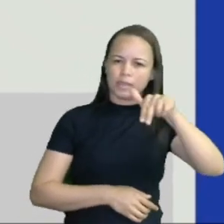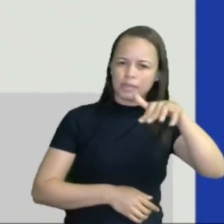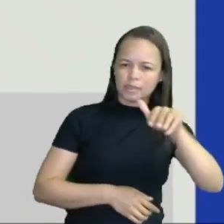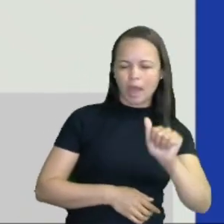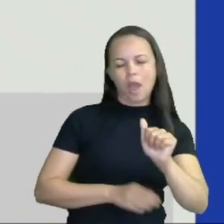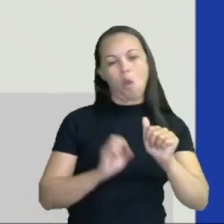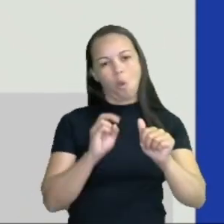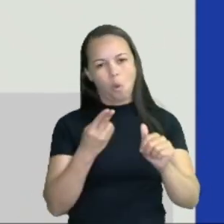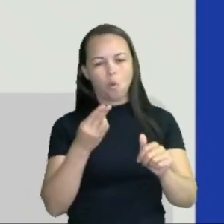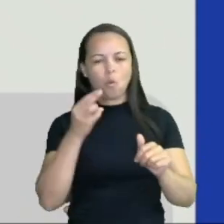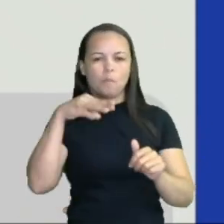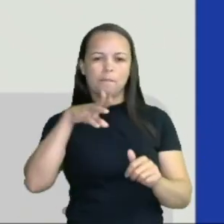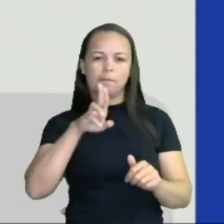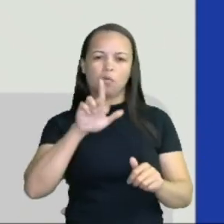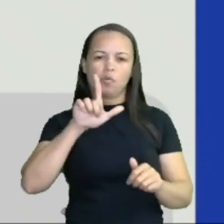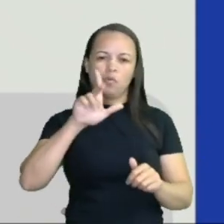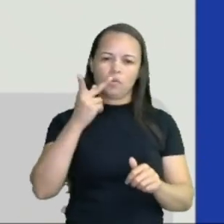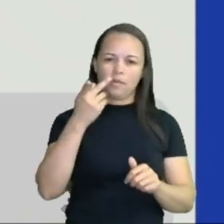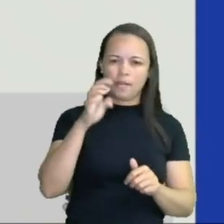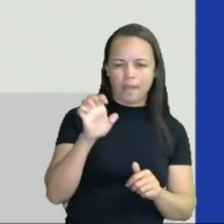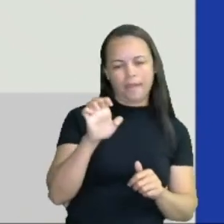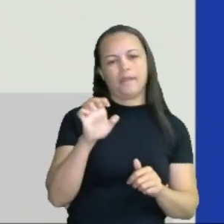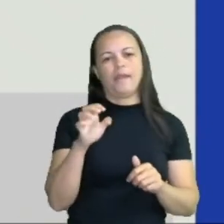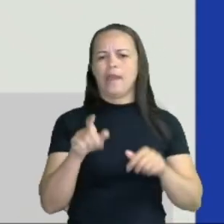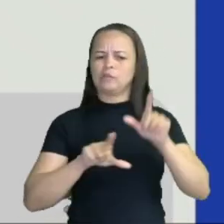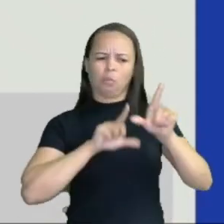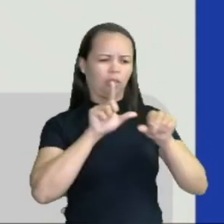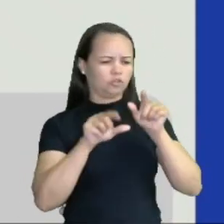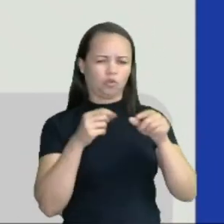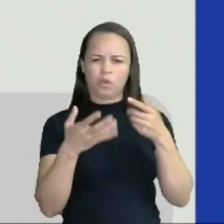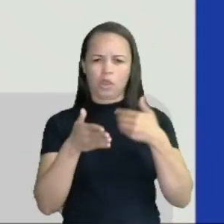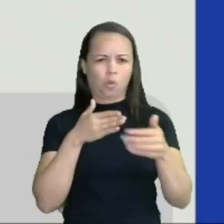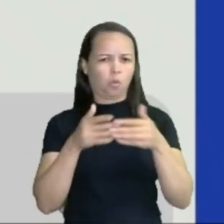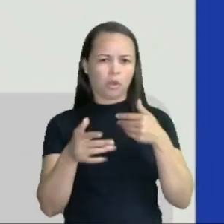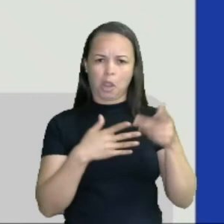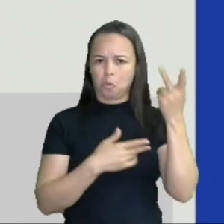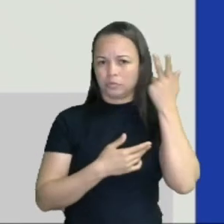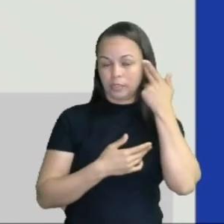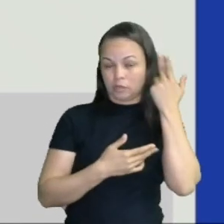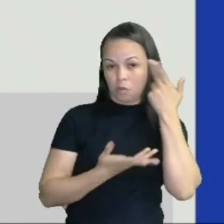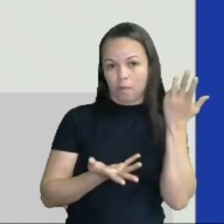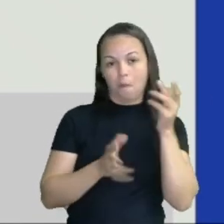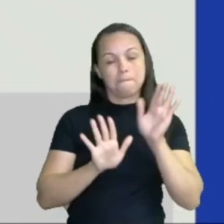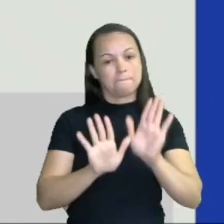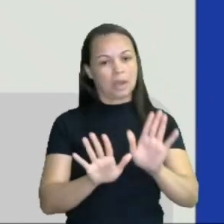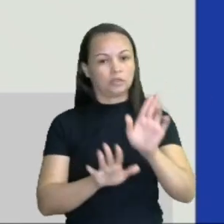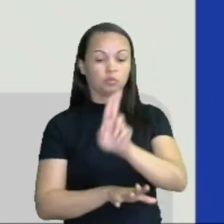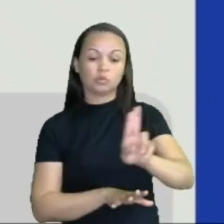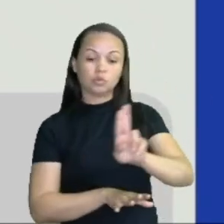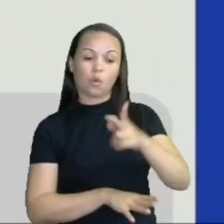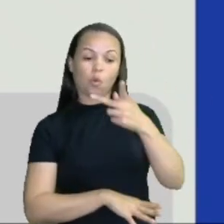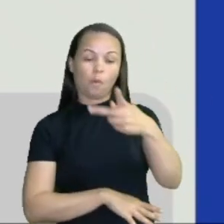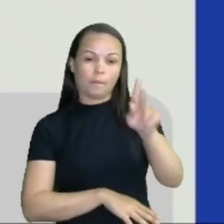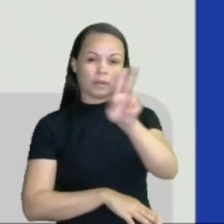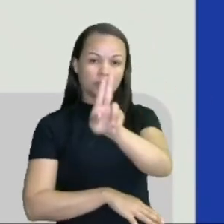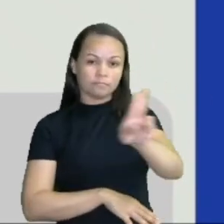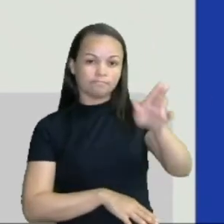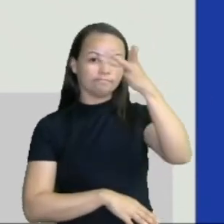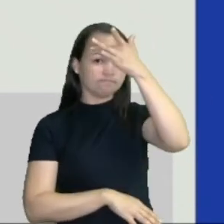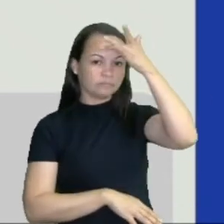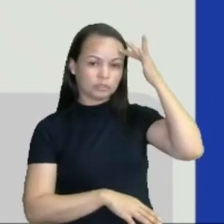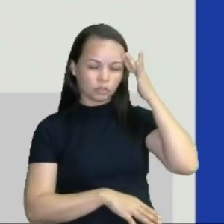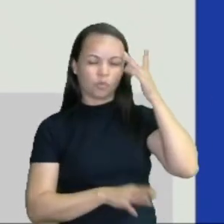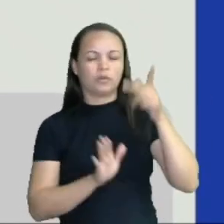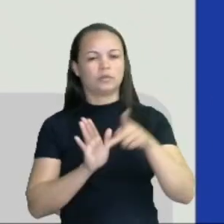dela, Aline, é próprio. Cadeira comum, casa também, ó.